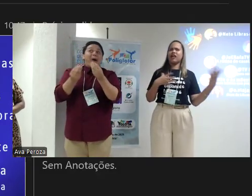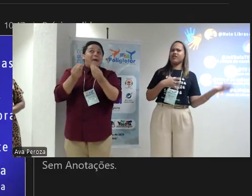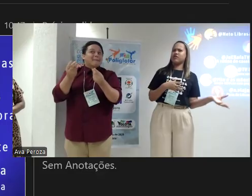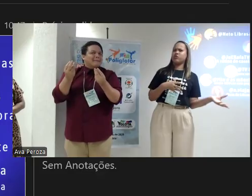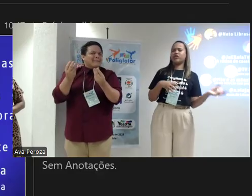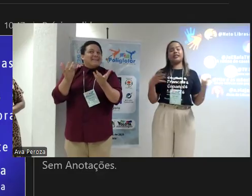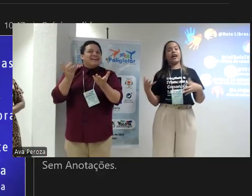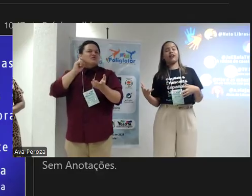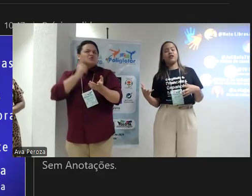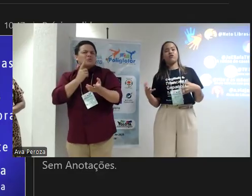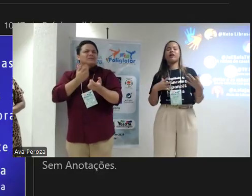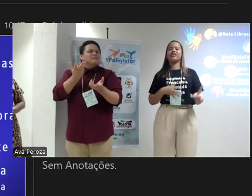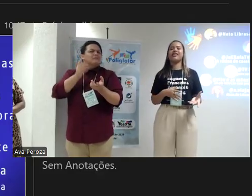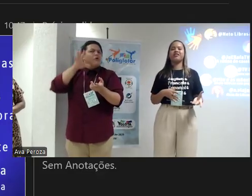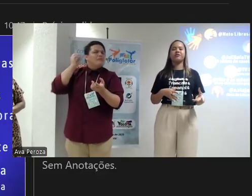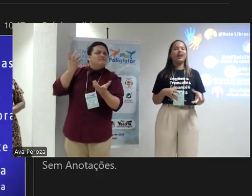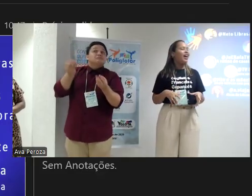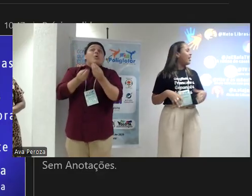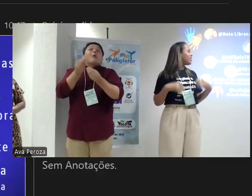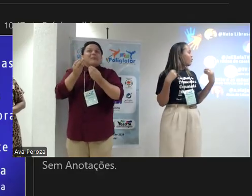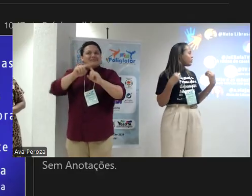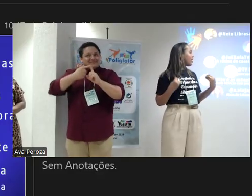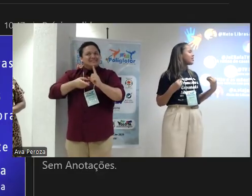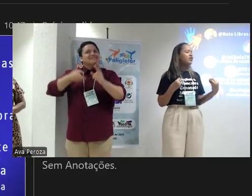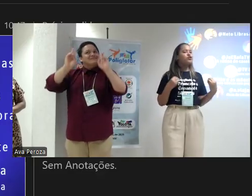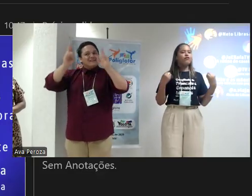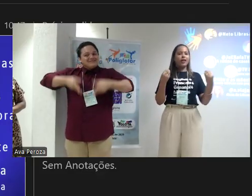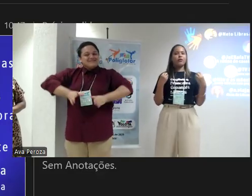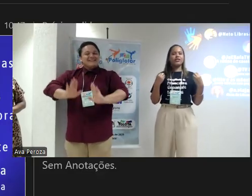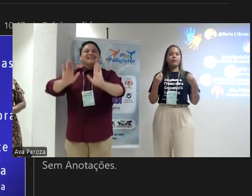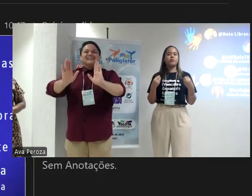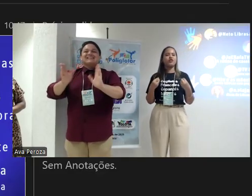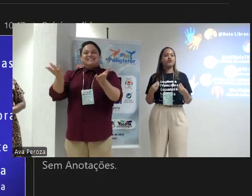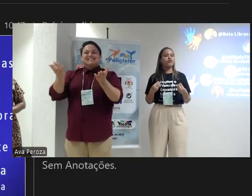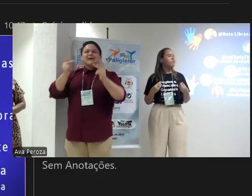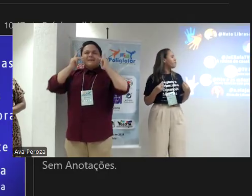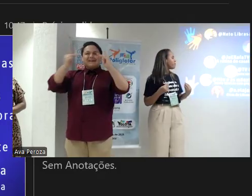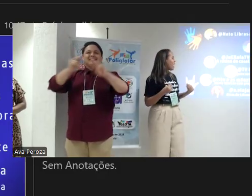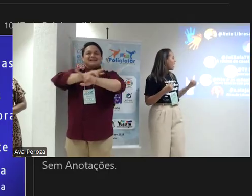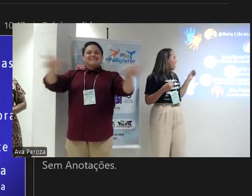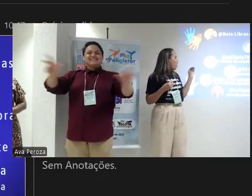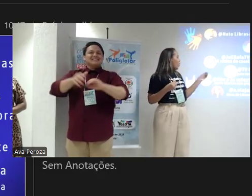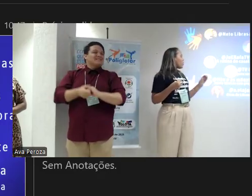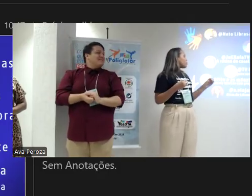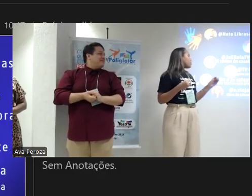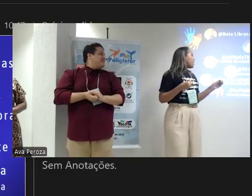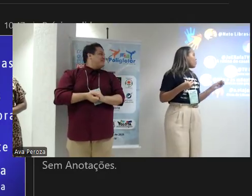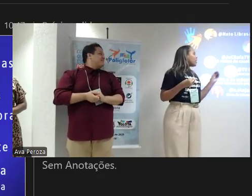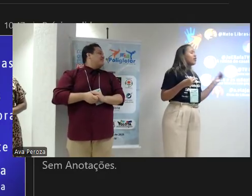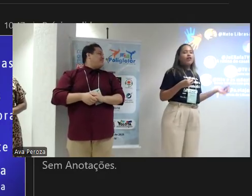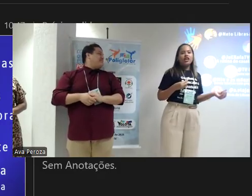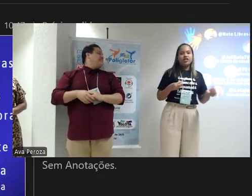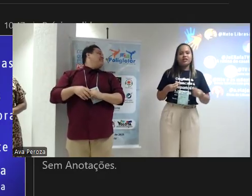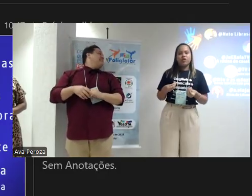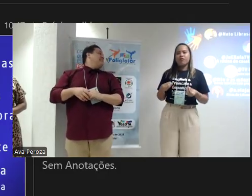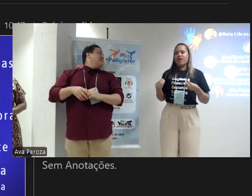Será que ela vai ser surda? Será que não? Como é que vai ser isso? Então, é muito interessante ver por essa perspectiva. Próximo canal é o da